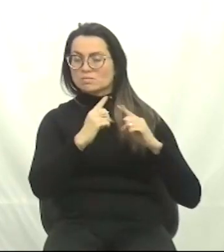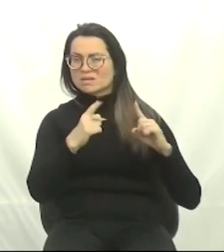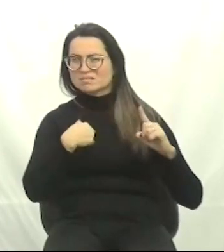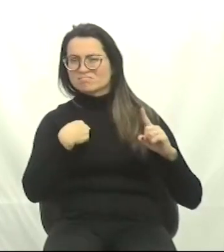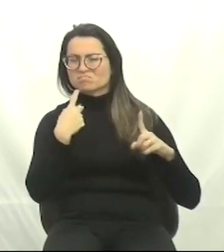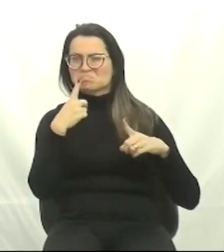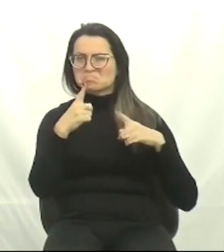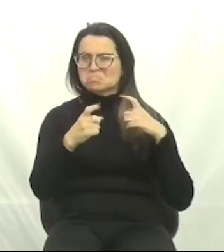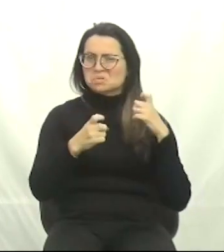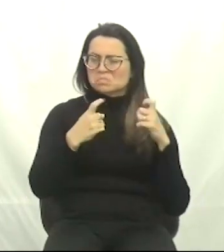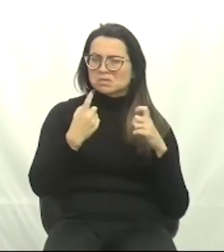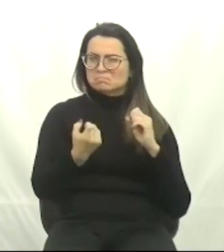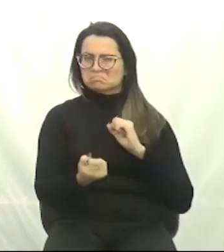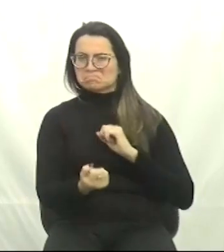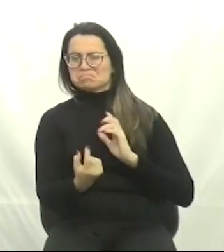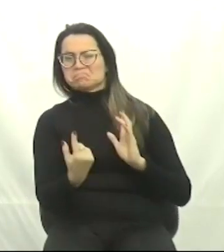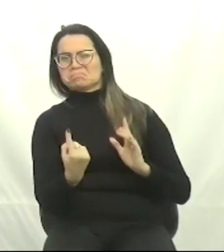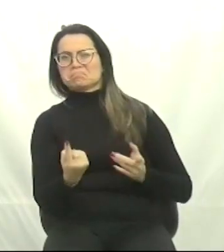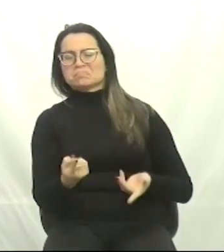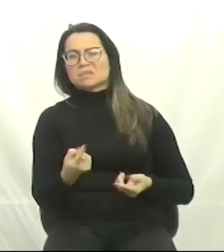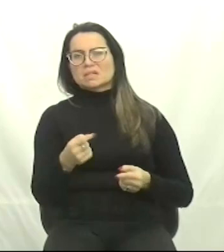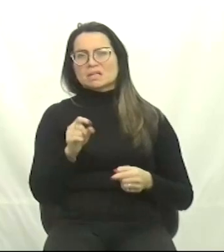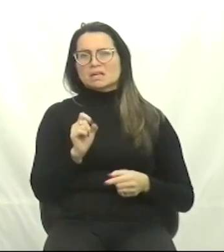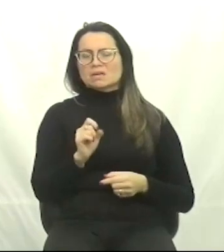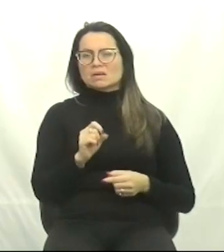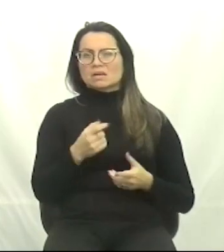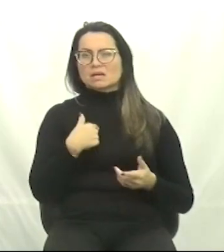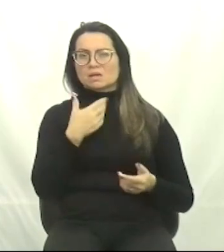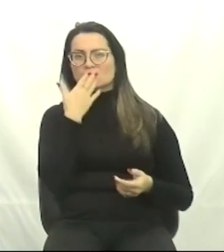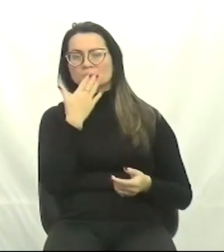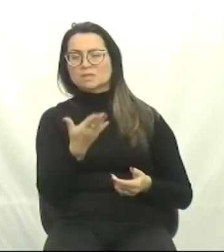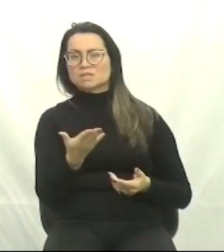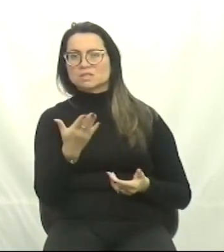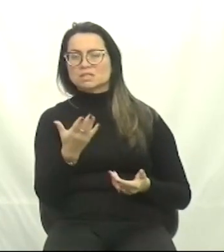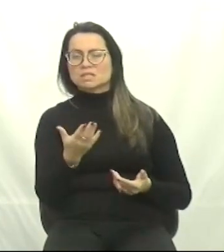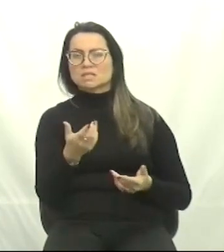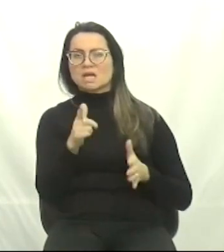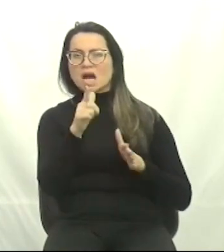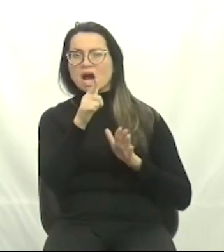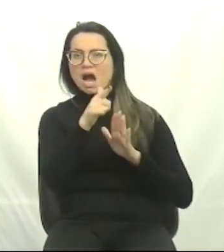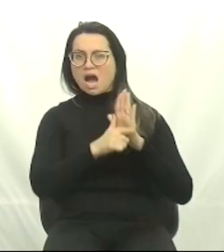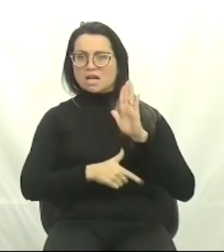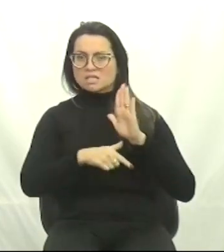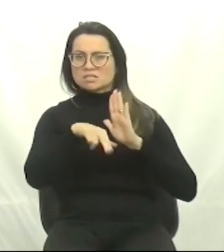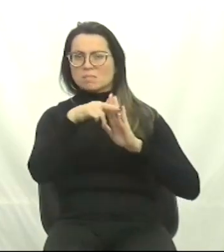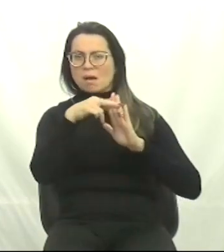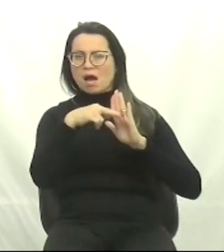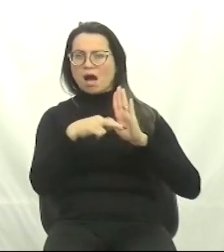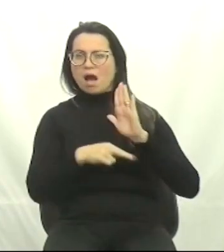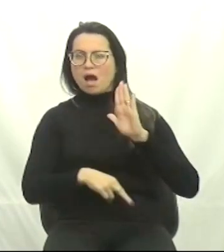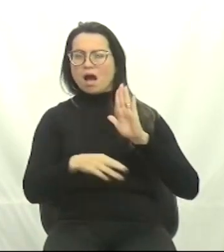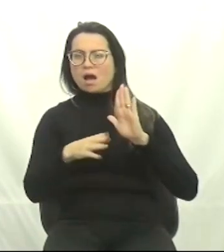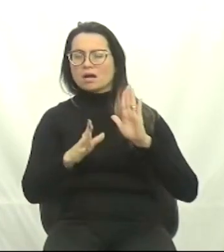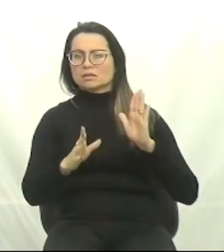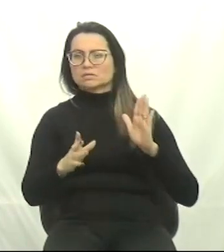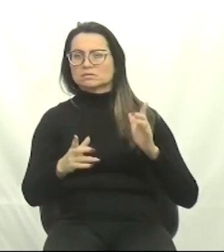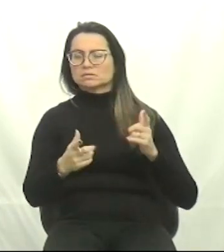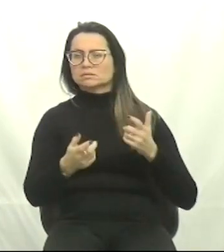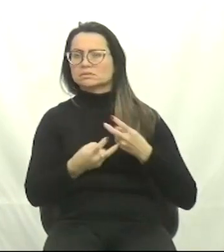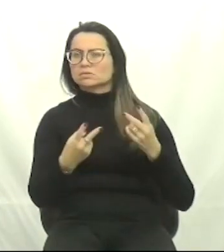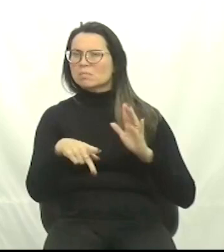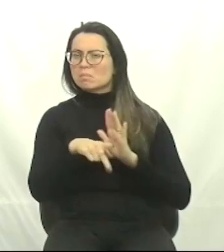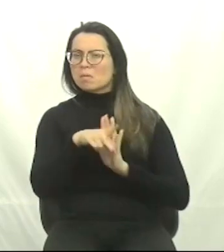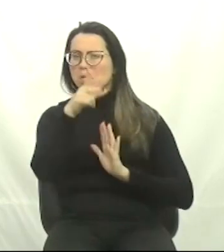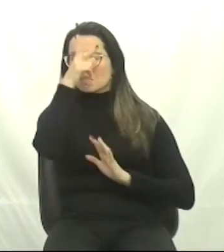deixa intrigado é que eu pedi recentemente a lista de todos os imóveis locados pela prefeitura, e nós temos